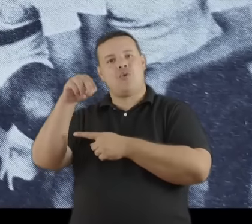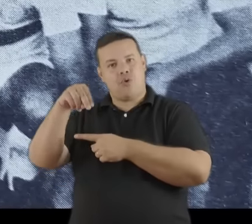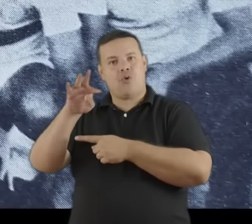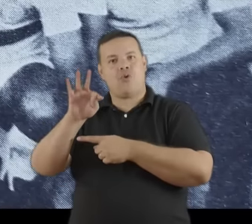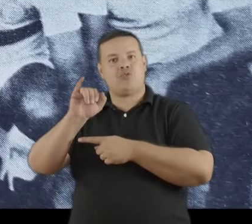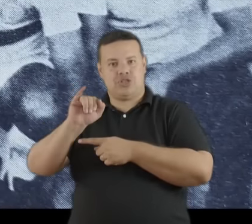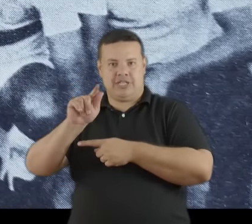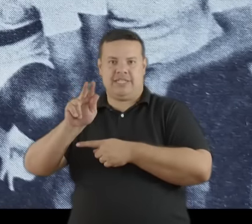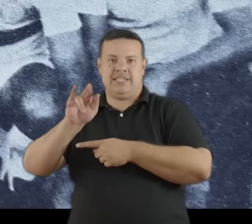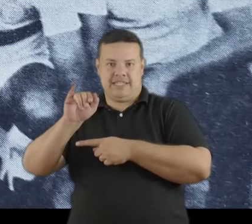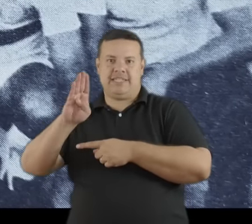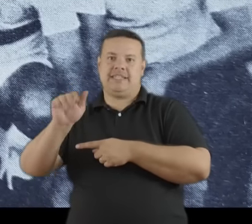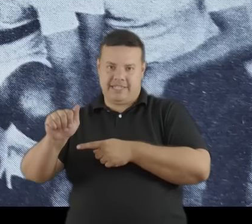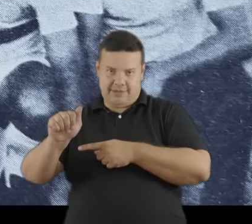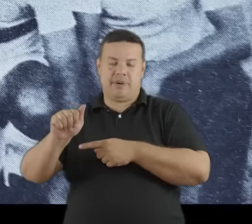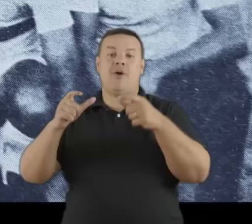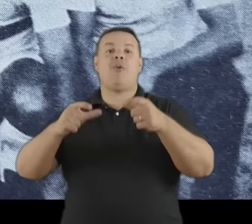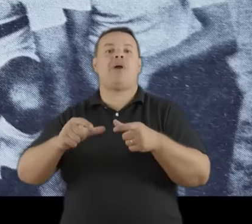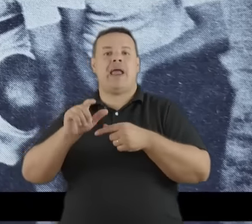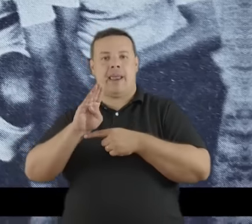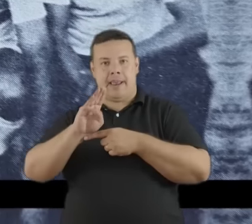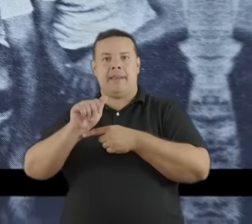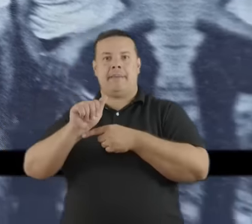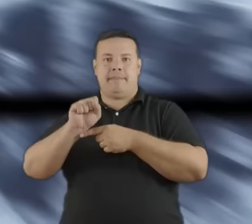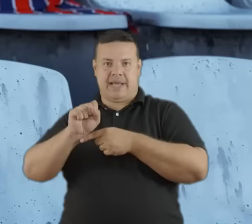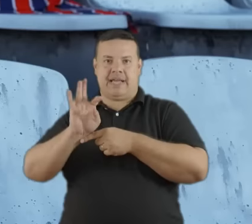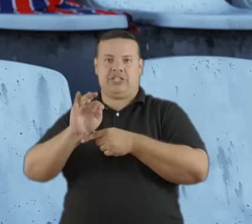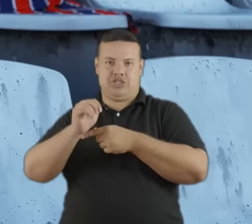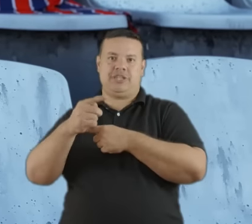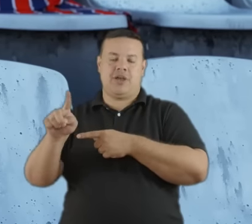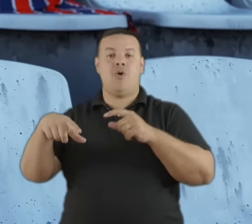Cotinguiba, no Batistão, com gol do zagueiro artilheiro Ailton.